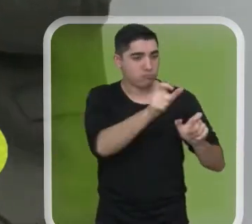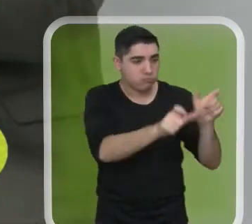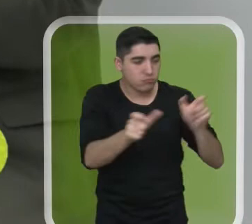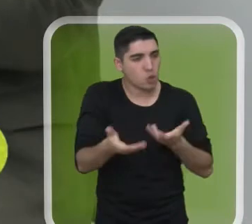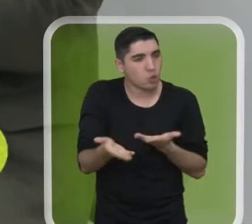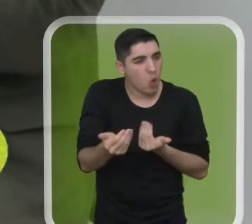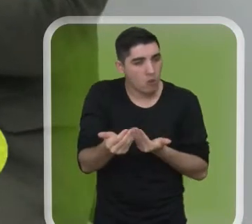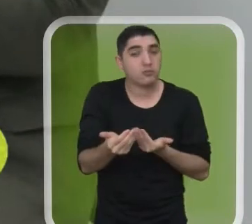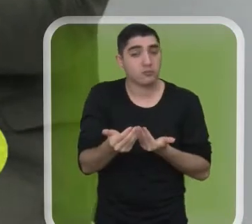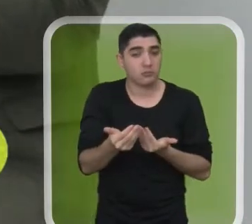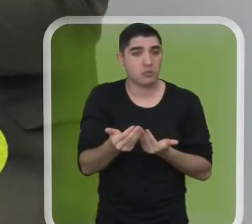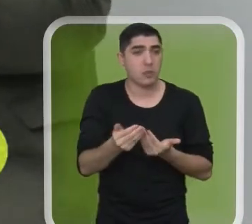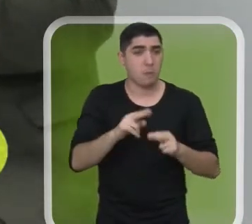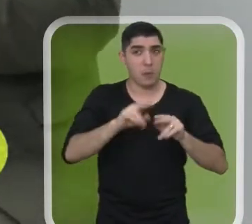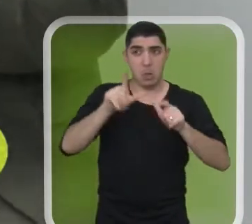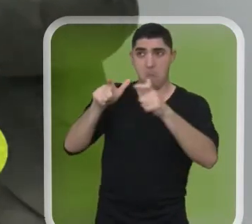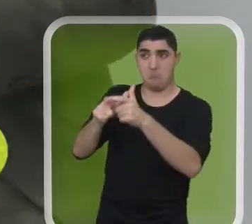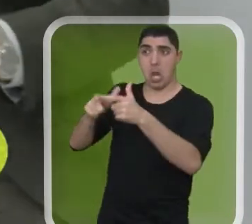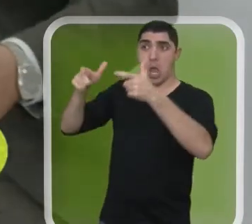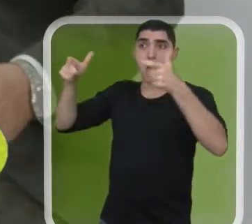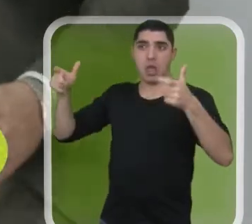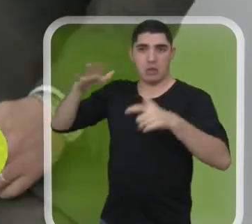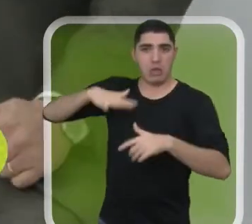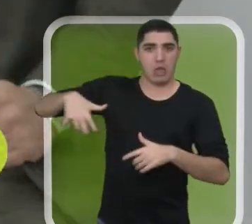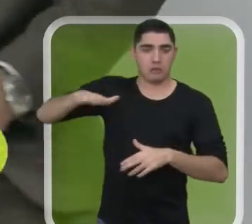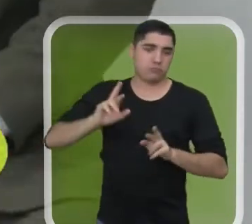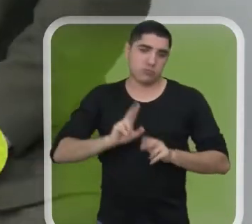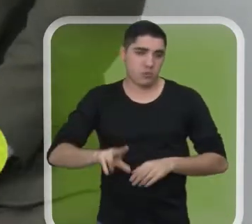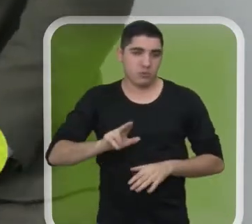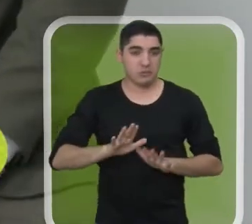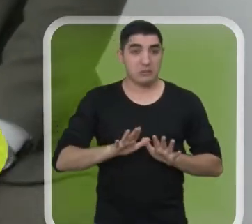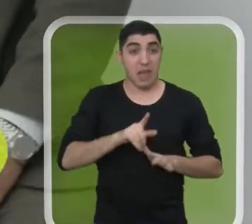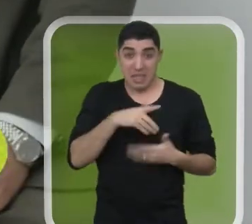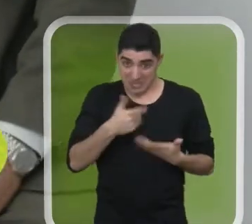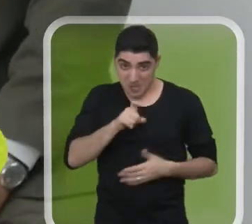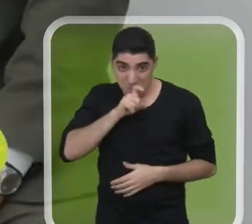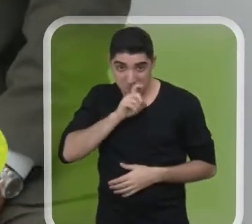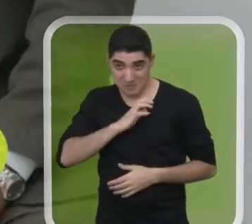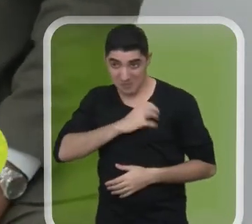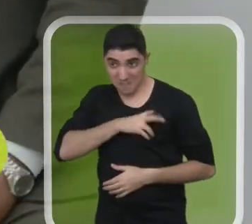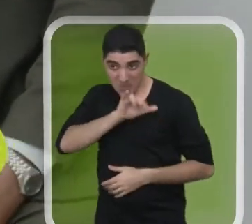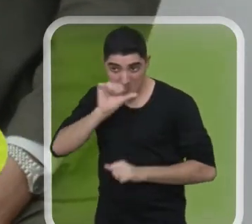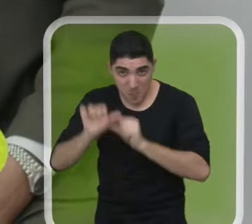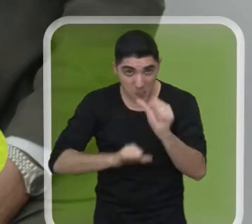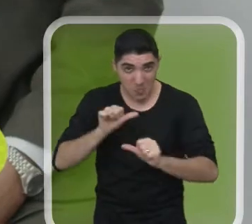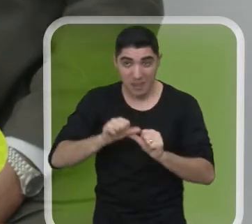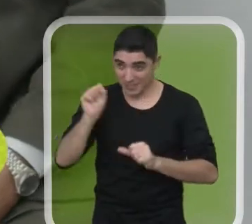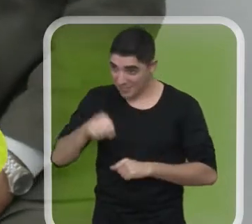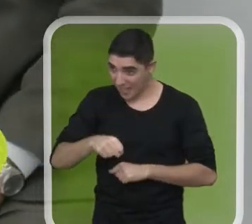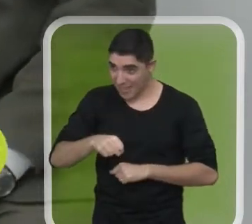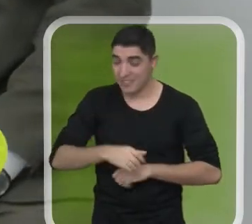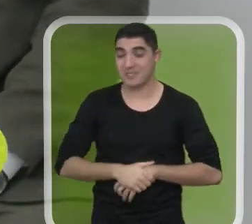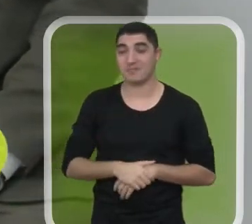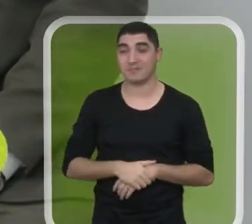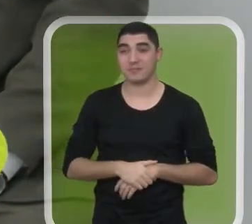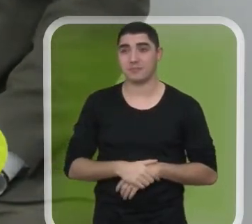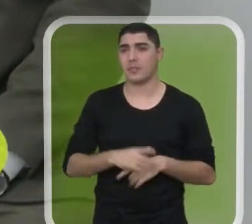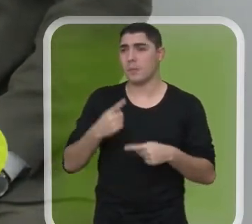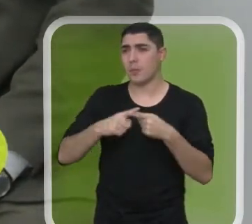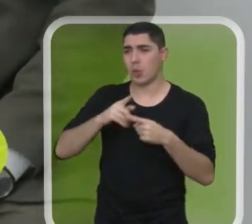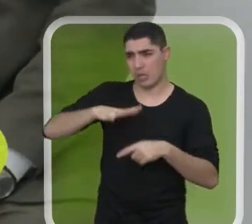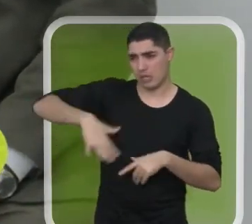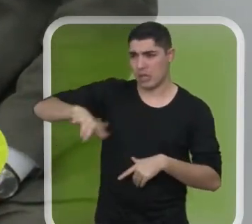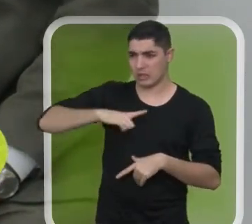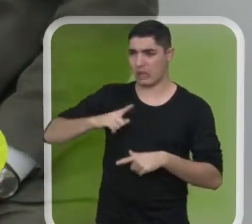que não são esses mega clubes. Então, São José vai se safar, então, com a SAF. Se Deus quiser. E os clubes hoje, eu não digo que estão falidos, mas